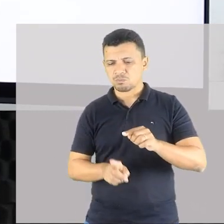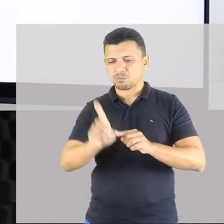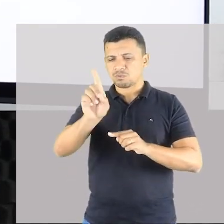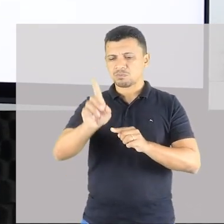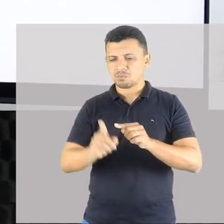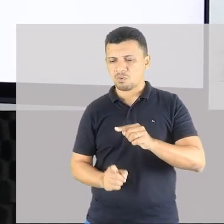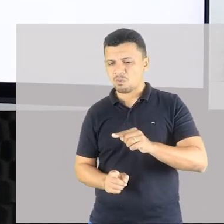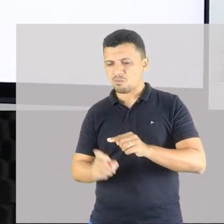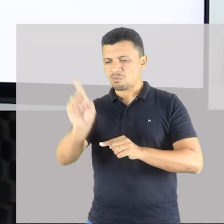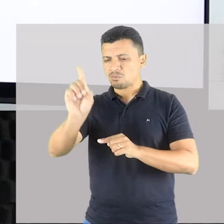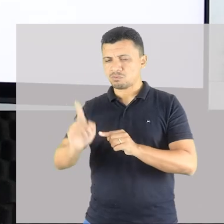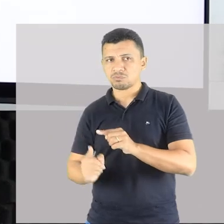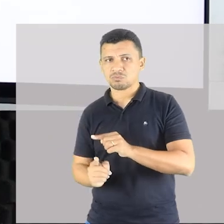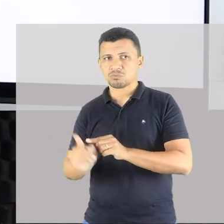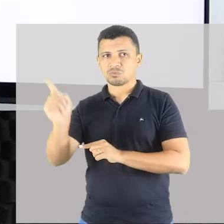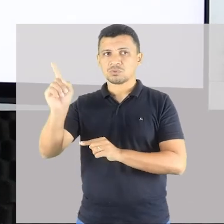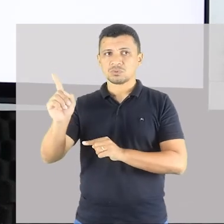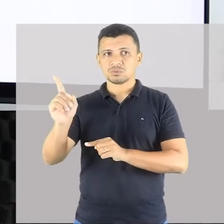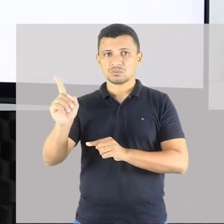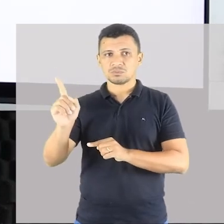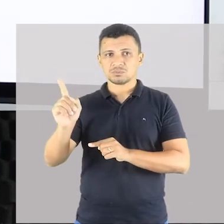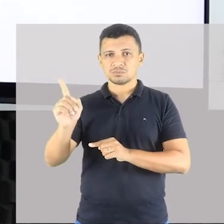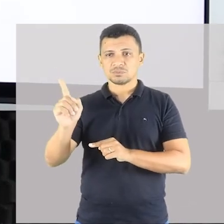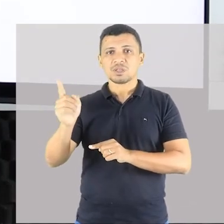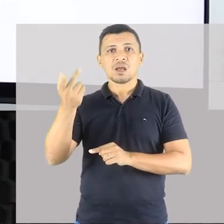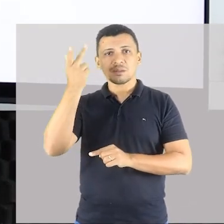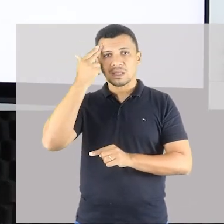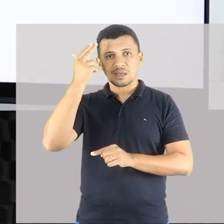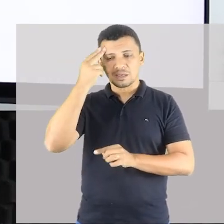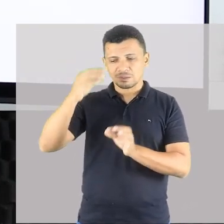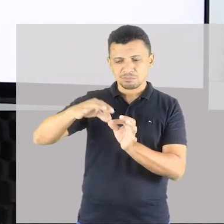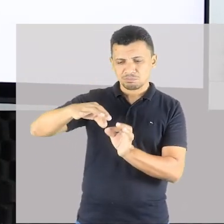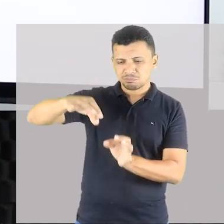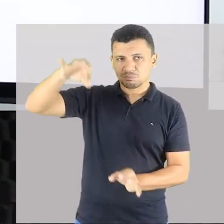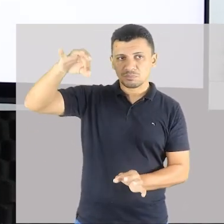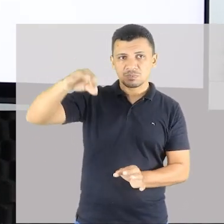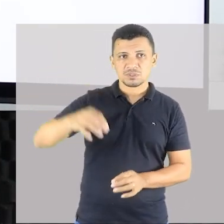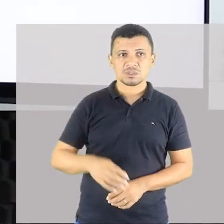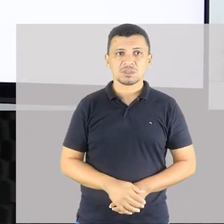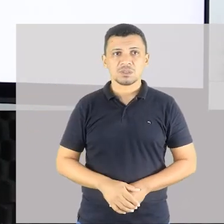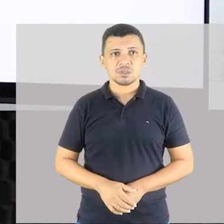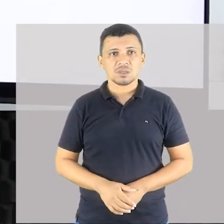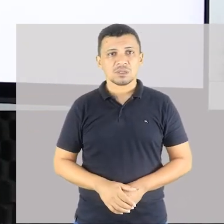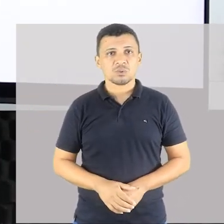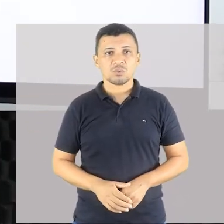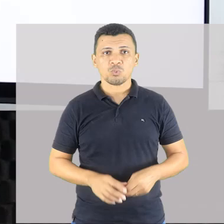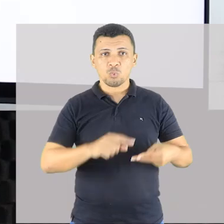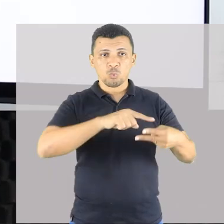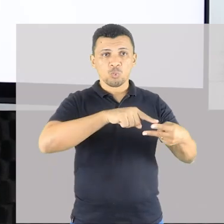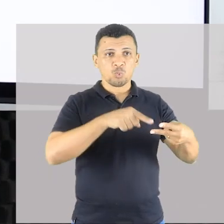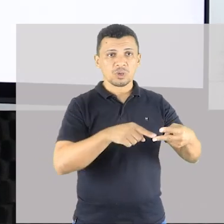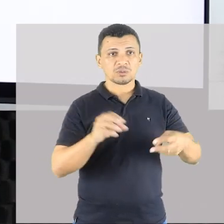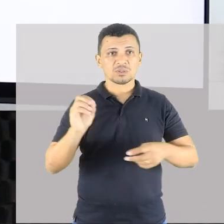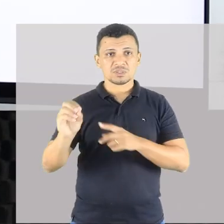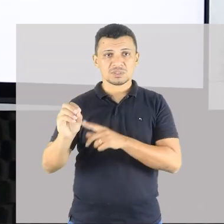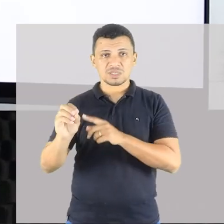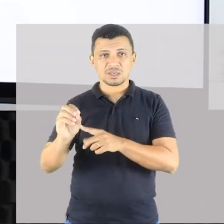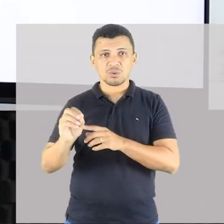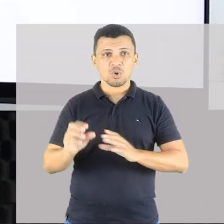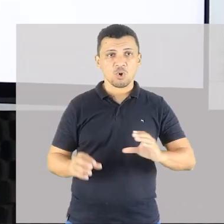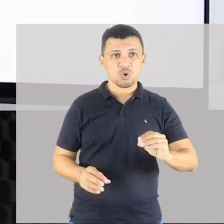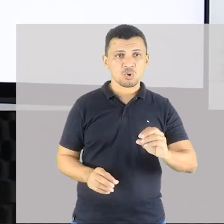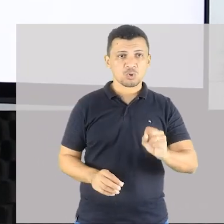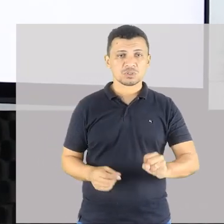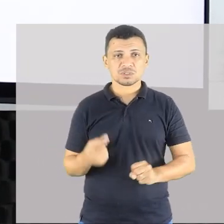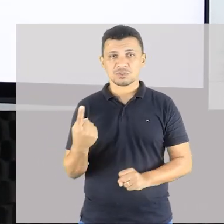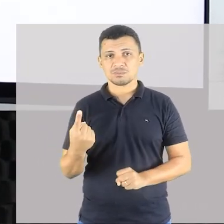Elas furam a espira do lado da reta normal. O ângulo é 0, o cosseno de 0 é 1. O fluxo fica só assim,